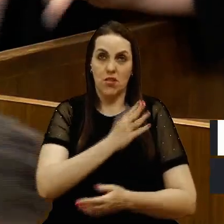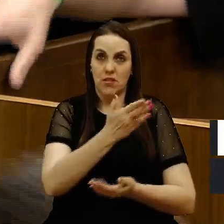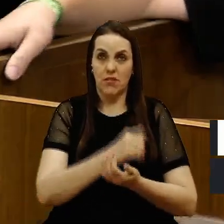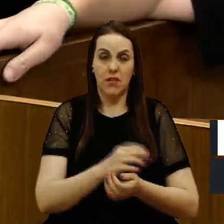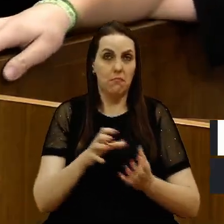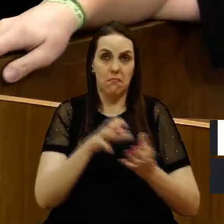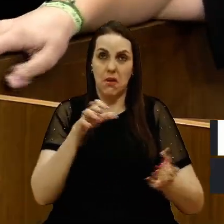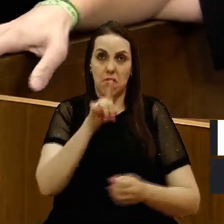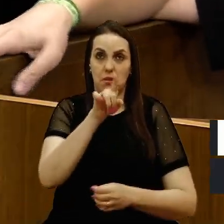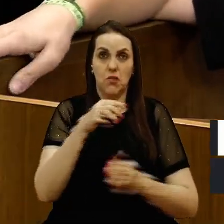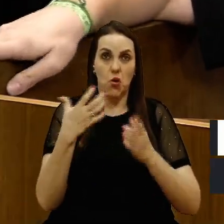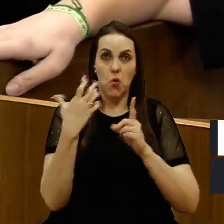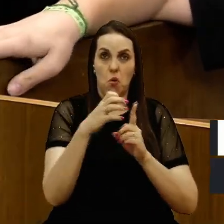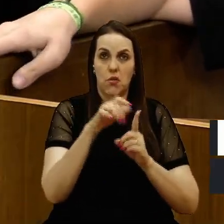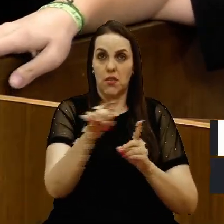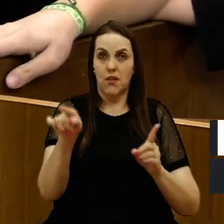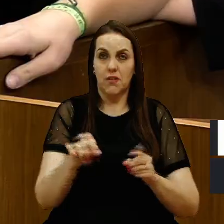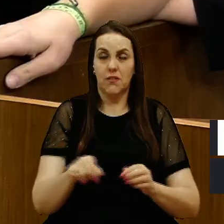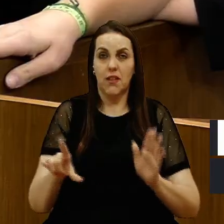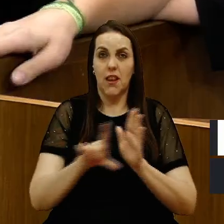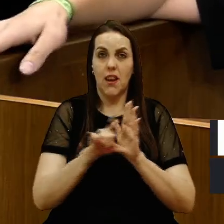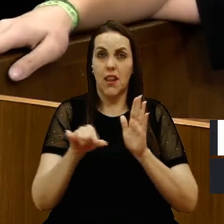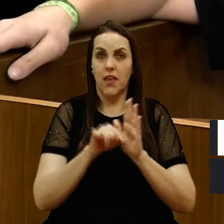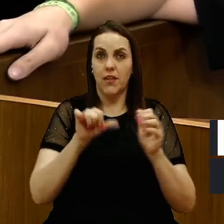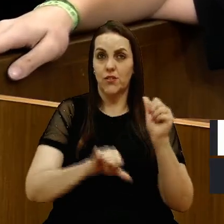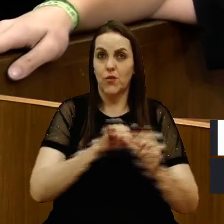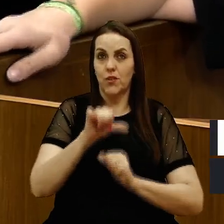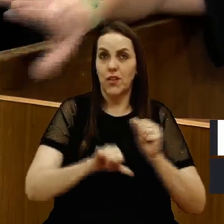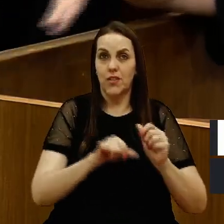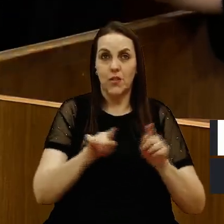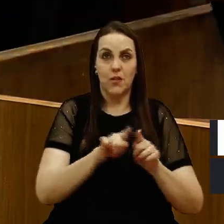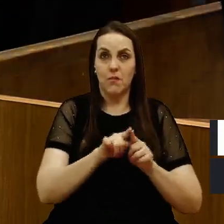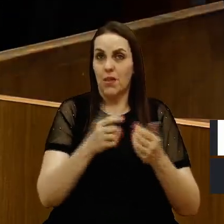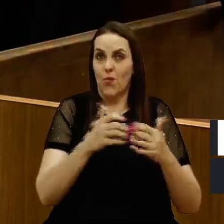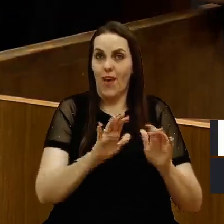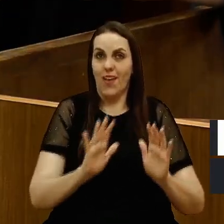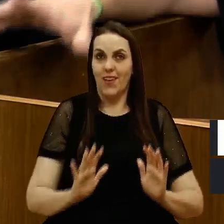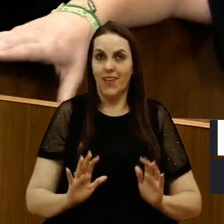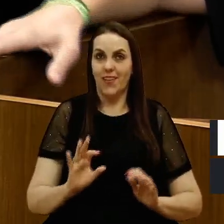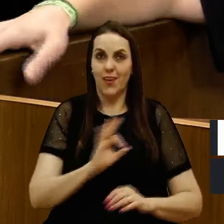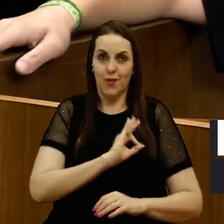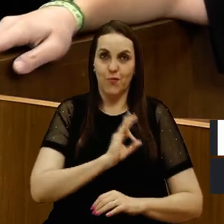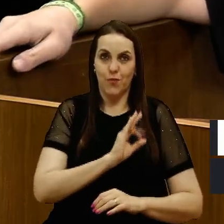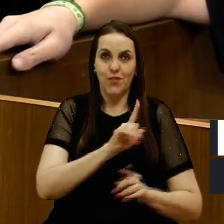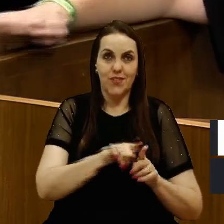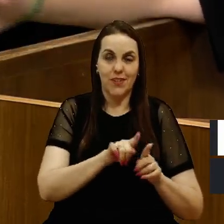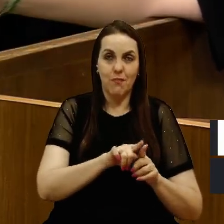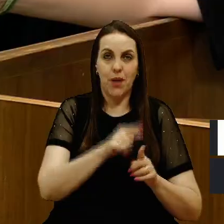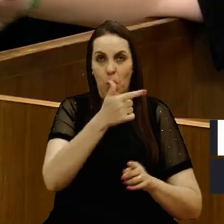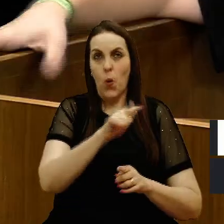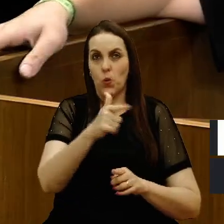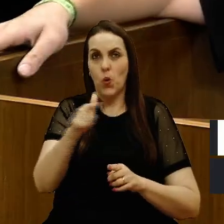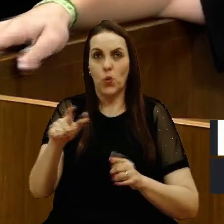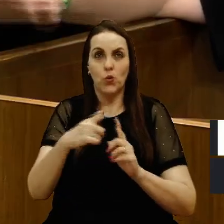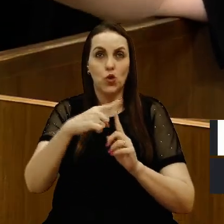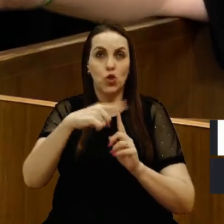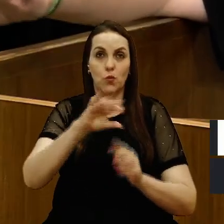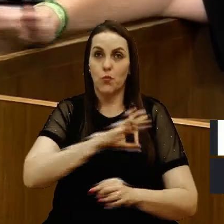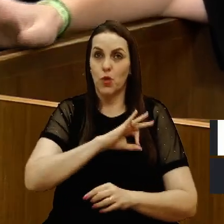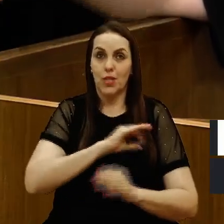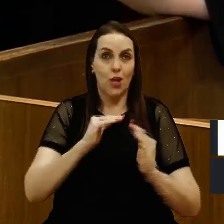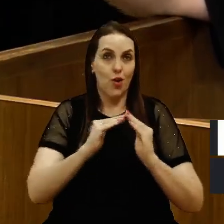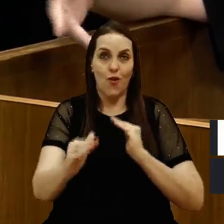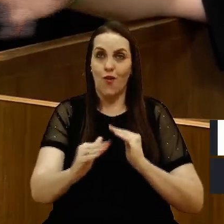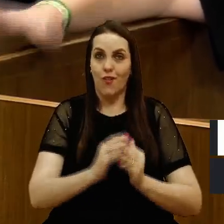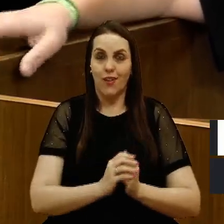são contra, inclusive, essa lei de alteração, né? Os brigadianos e as outras polícias não concordam com isso, pelo que eu